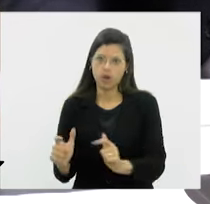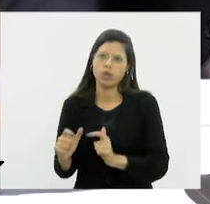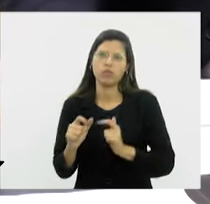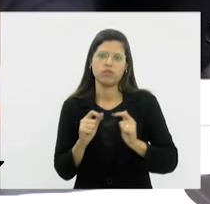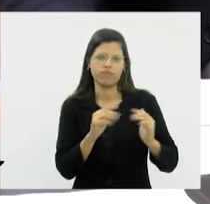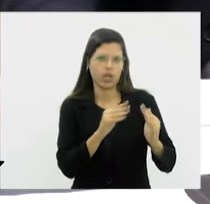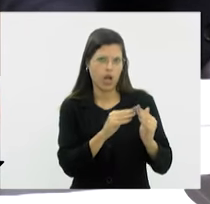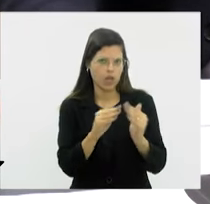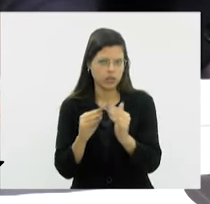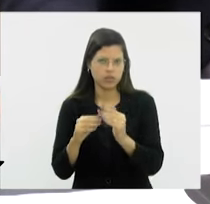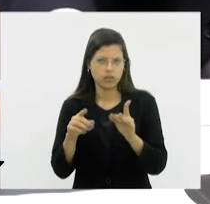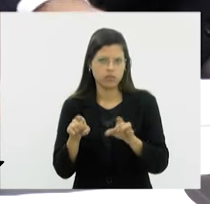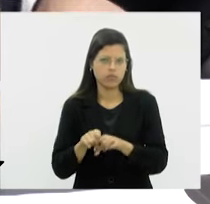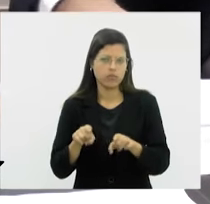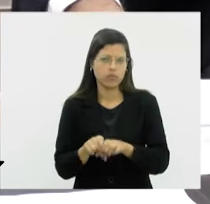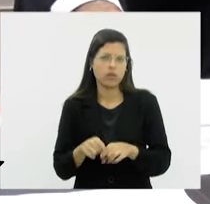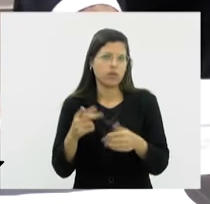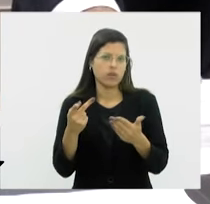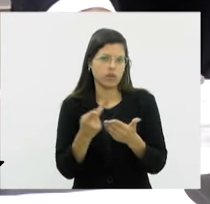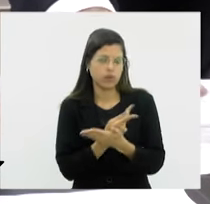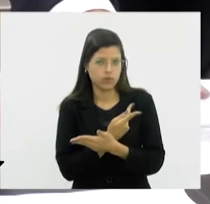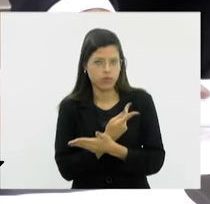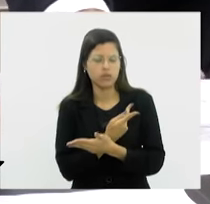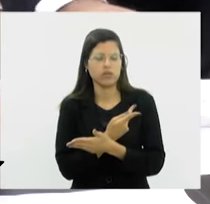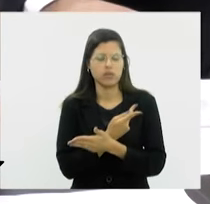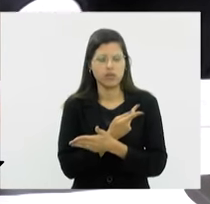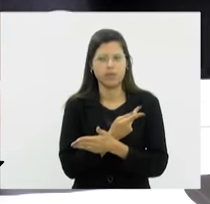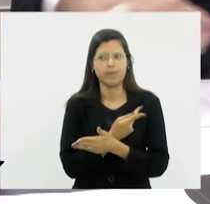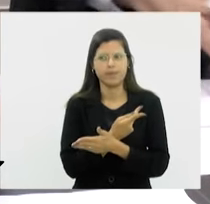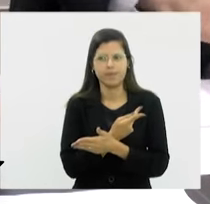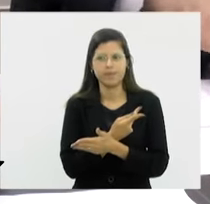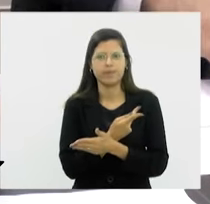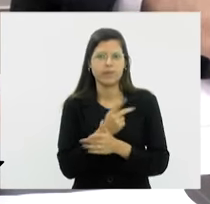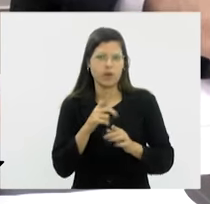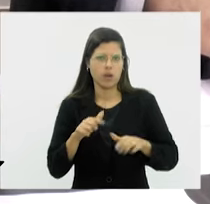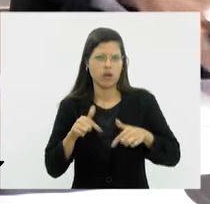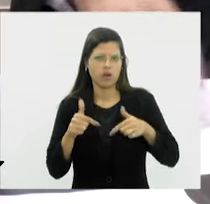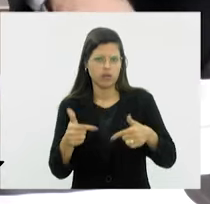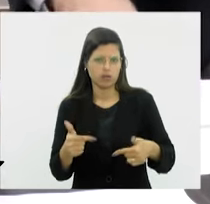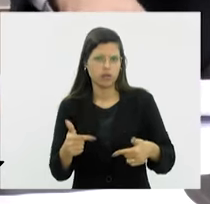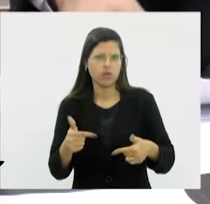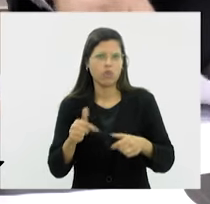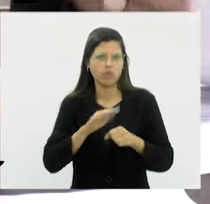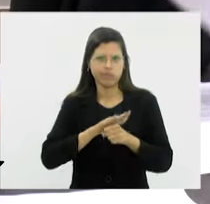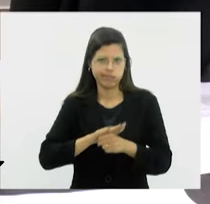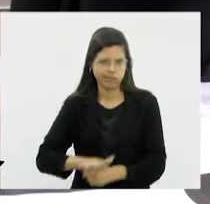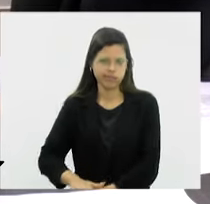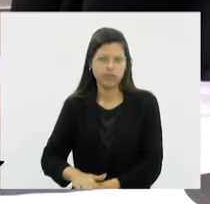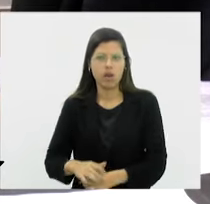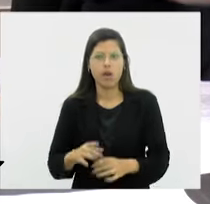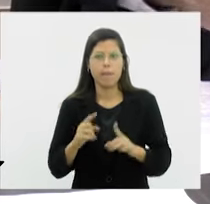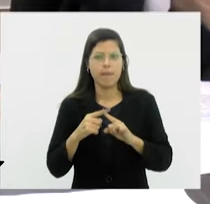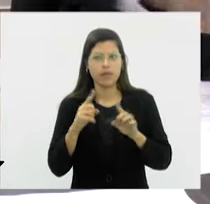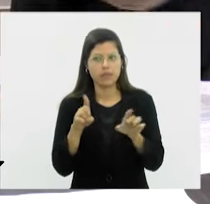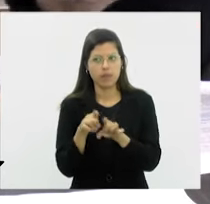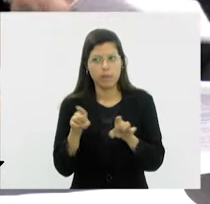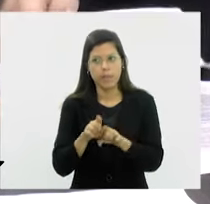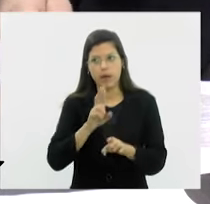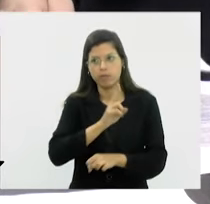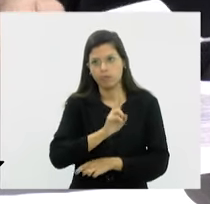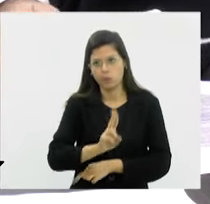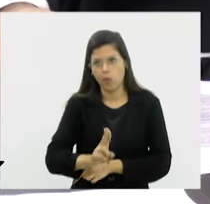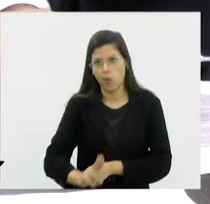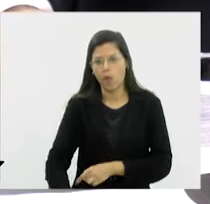ter, né, ocorrido os atos de repressão, mas também o nome das